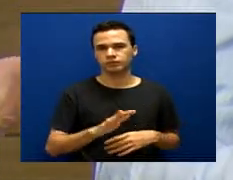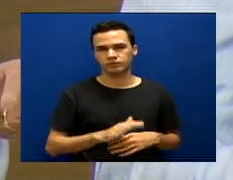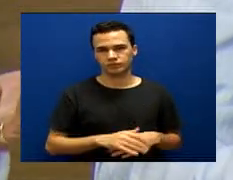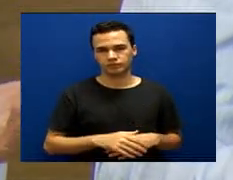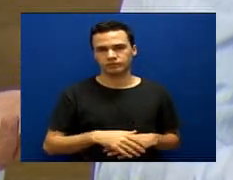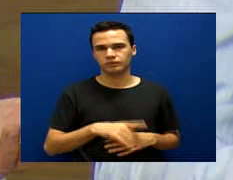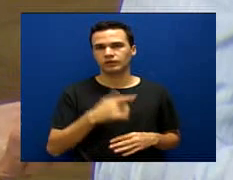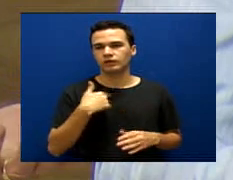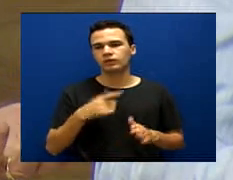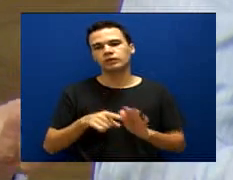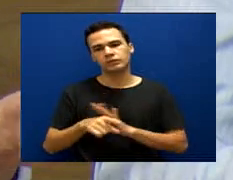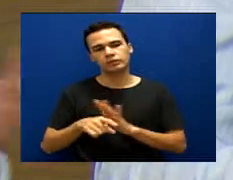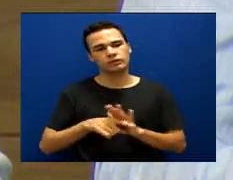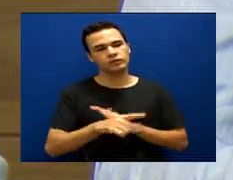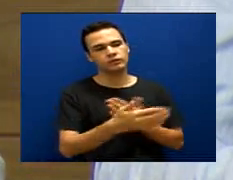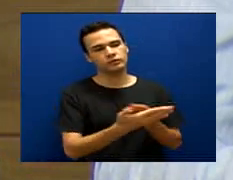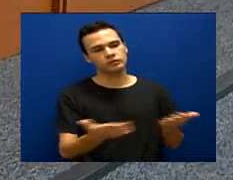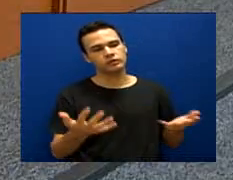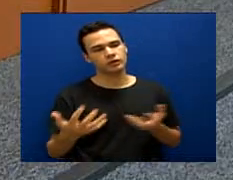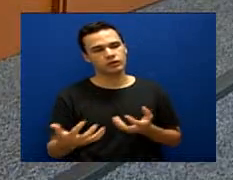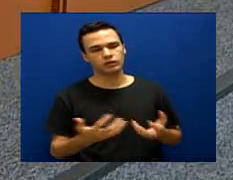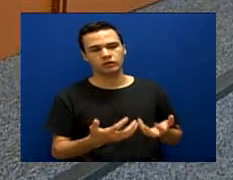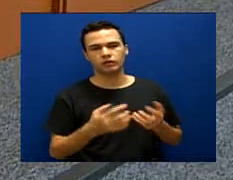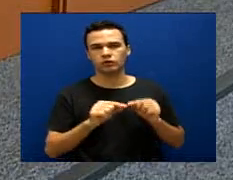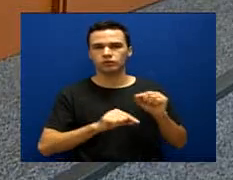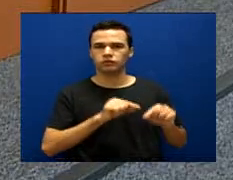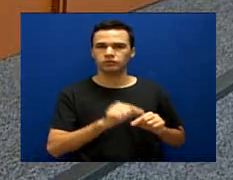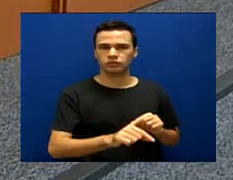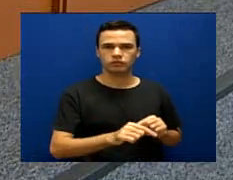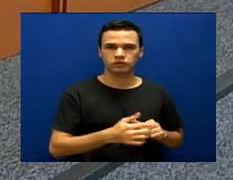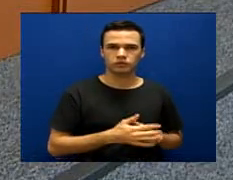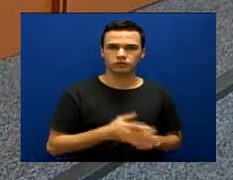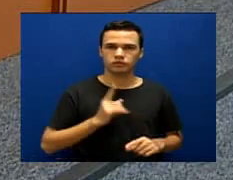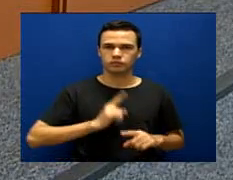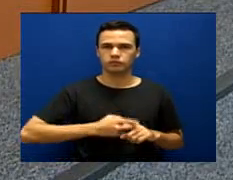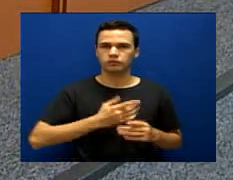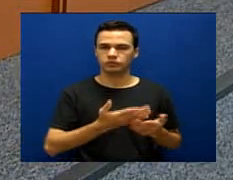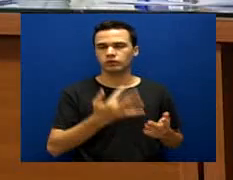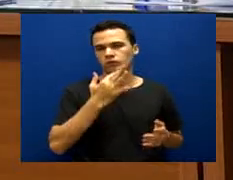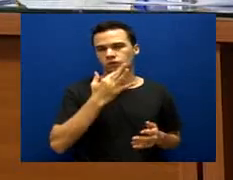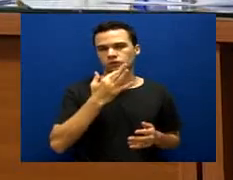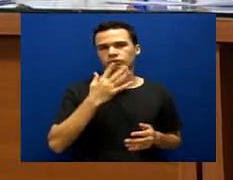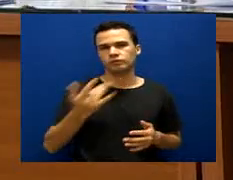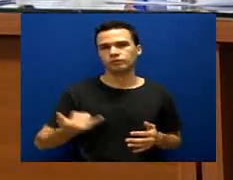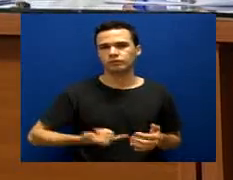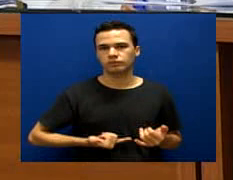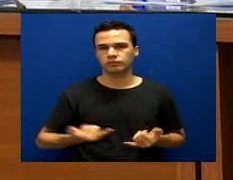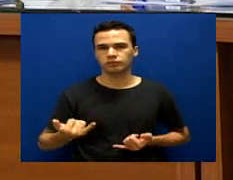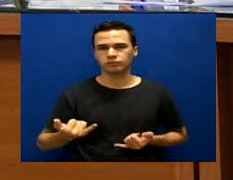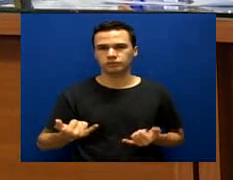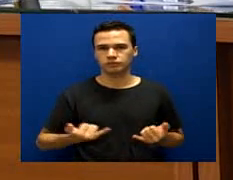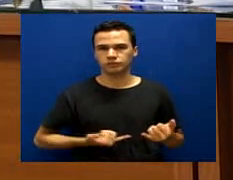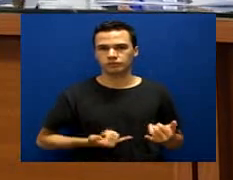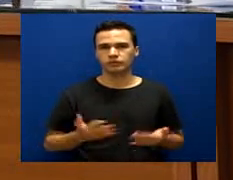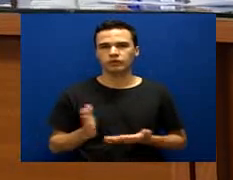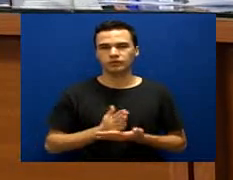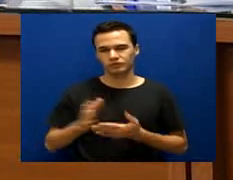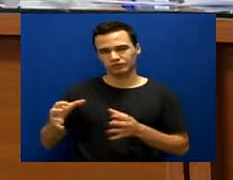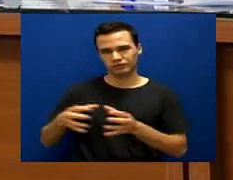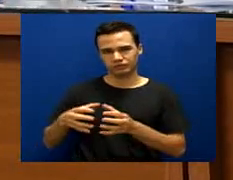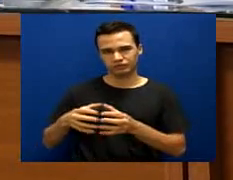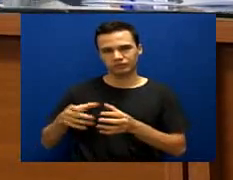posso consultar os interessados. Na verdade, pelo menos eu tenho conhecimento através dos membros do